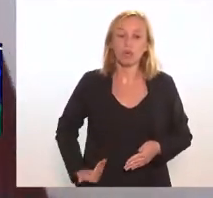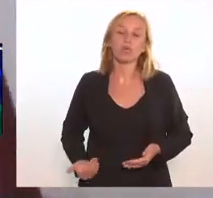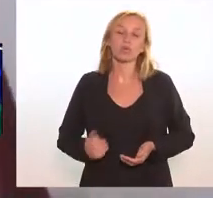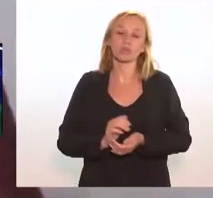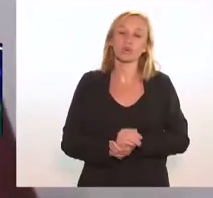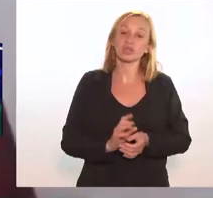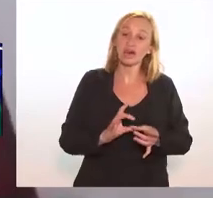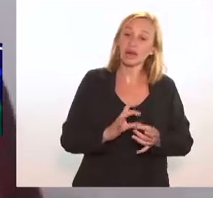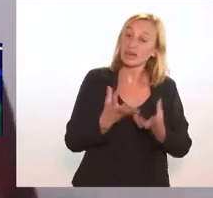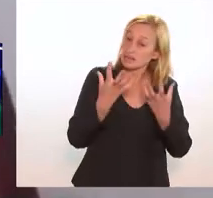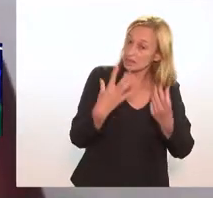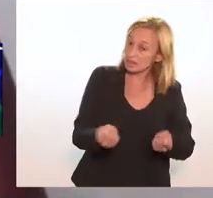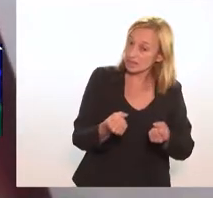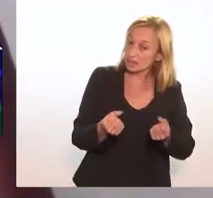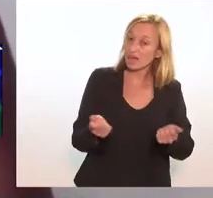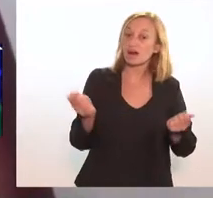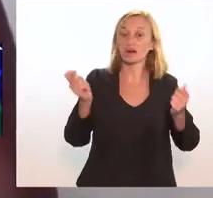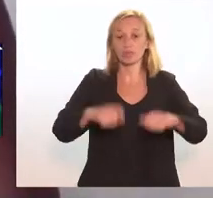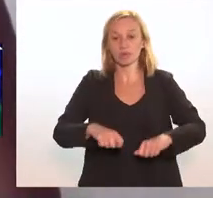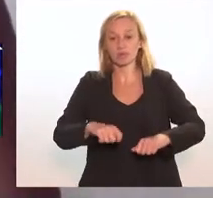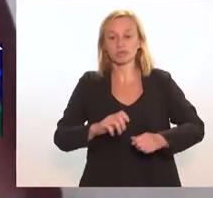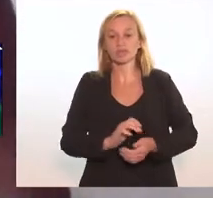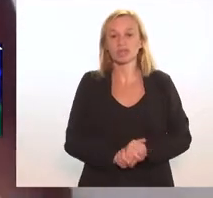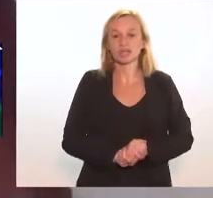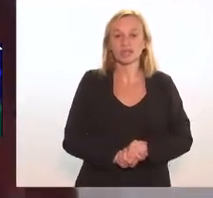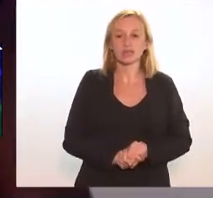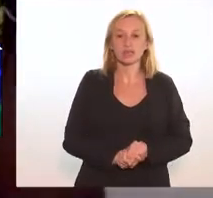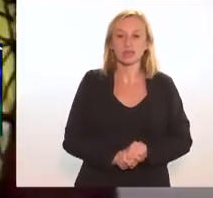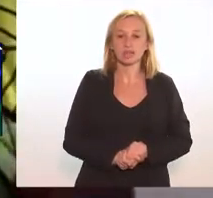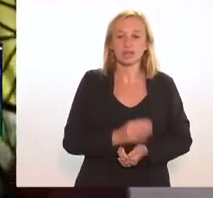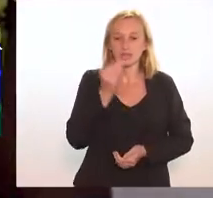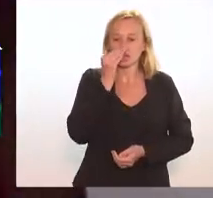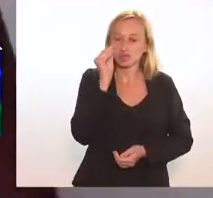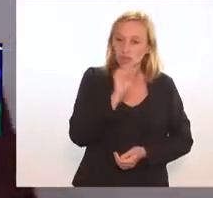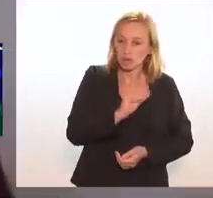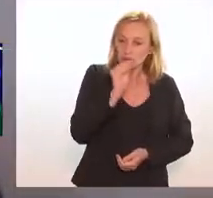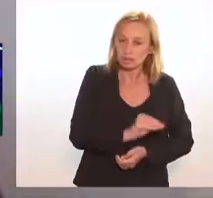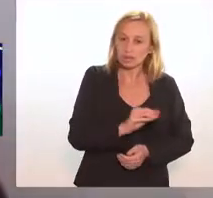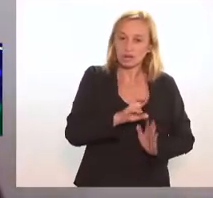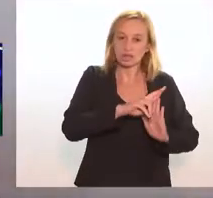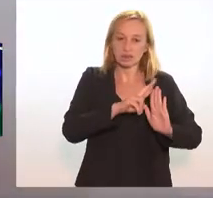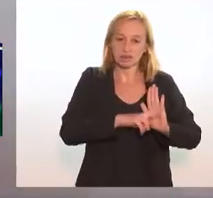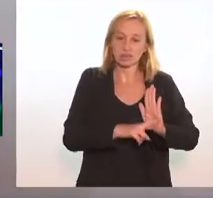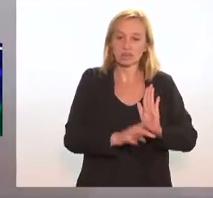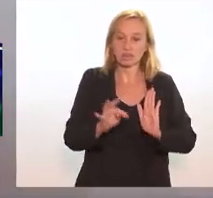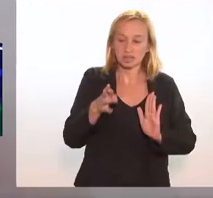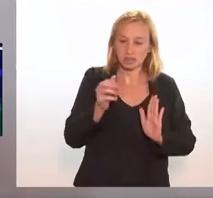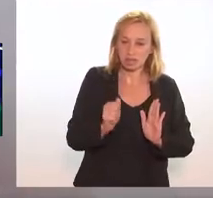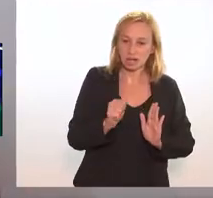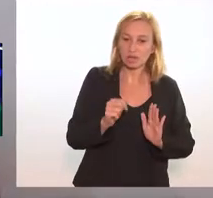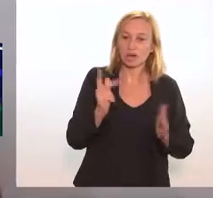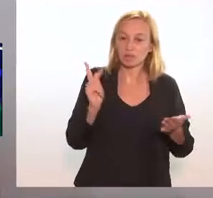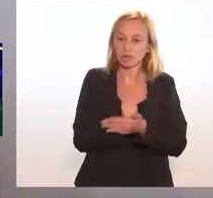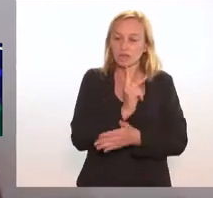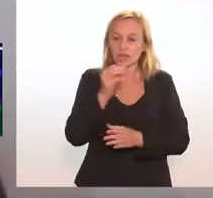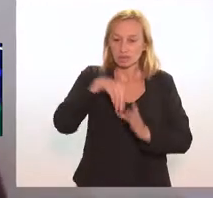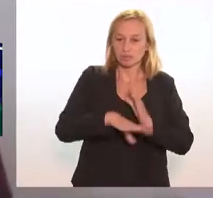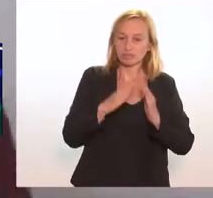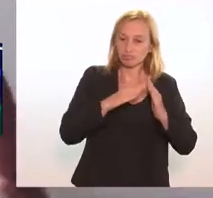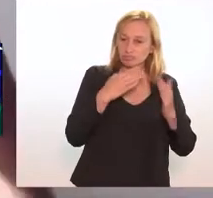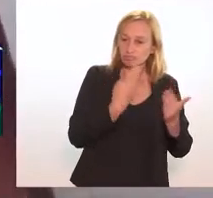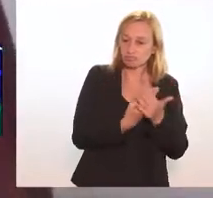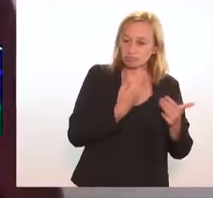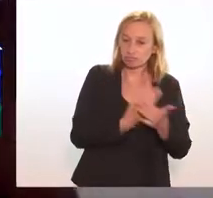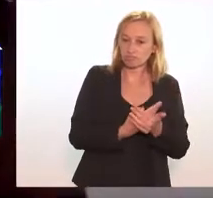furtar a possibilidade de ser negacionista. Diretamente hoje, o que acontece nas escolas, elas